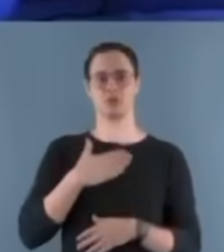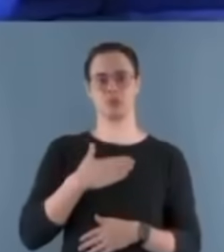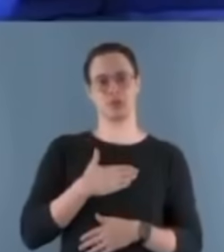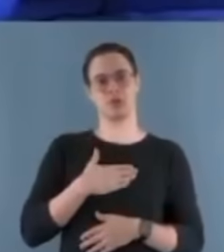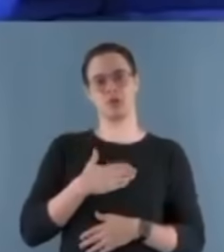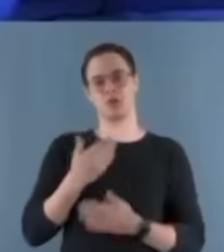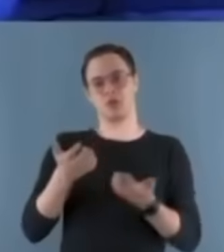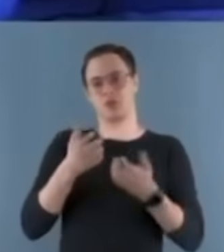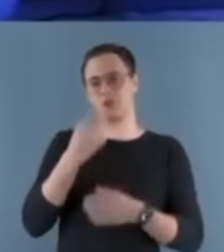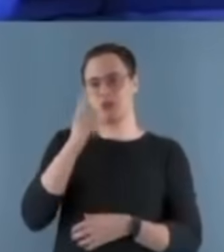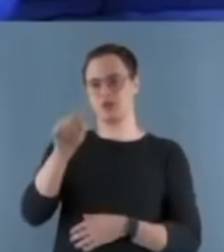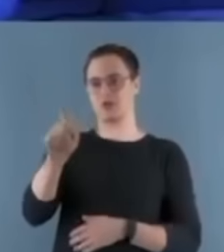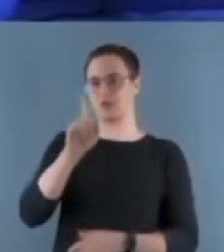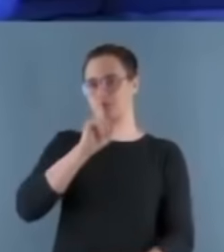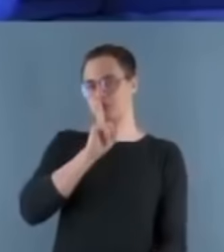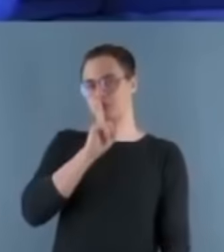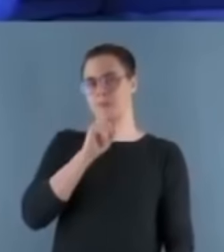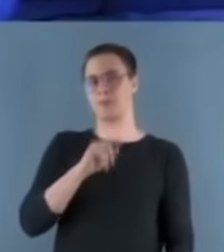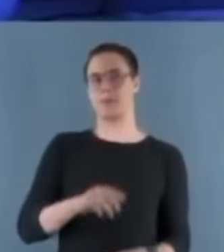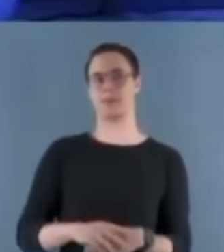eu falar e o senhor ficar em silêncio, então.